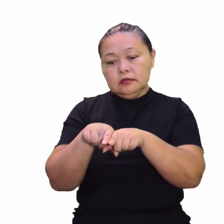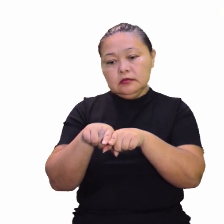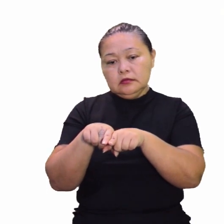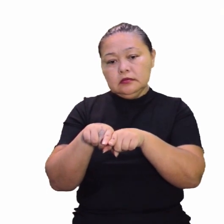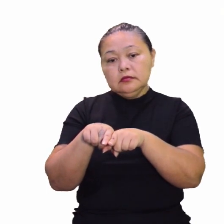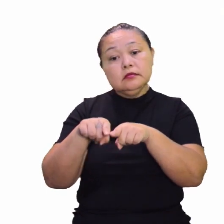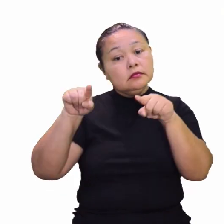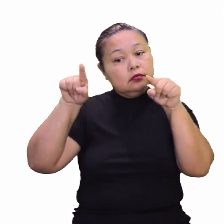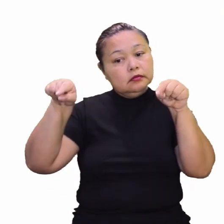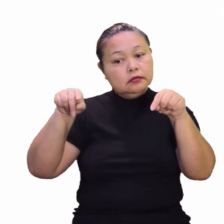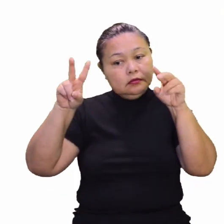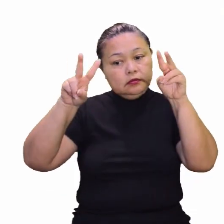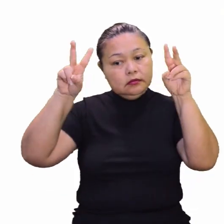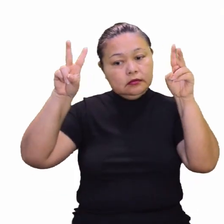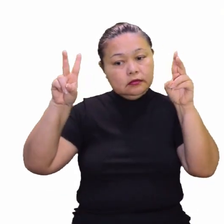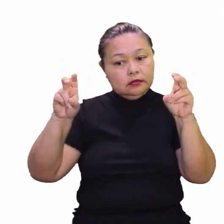explicando, ó.